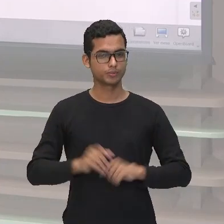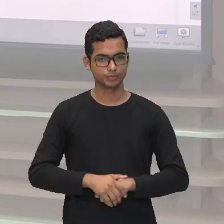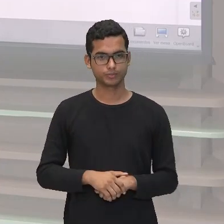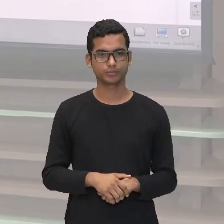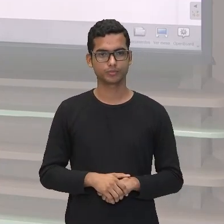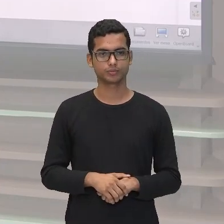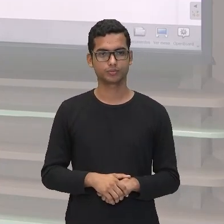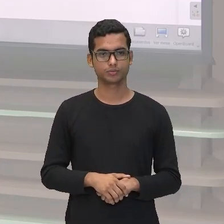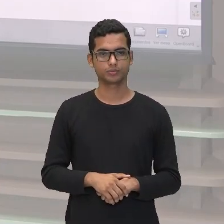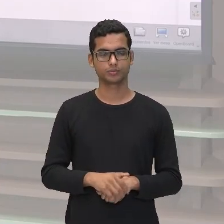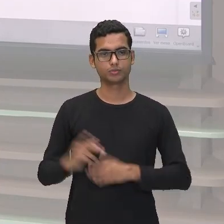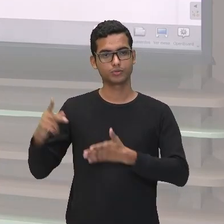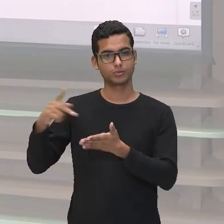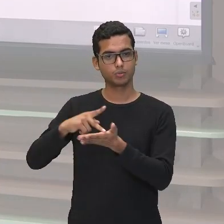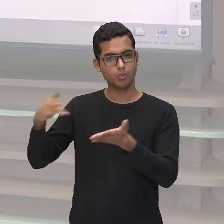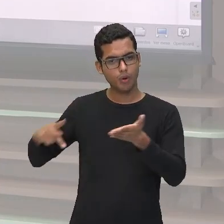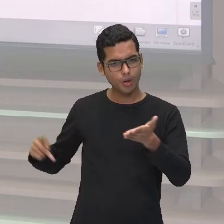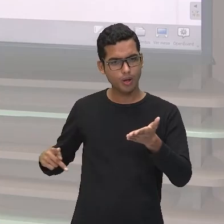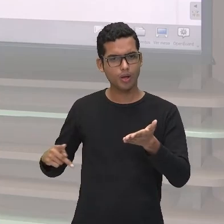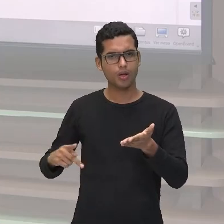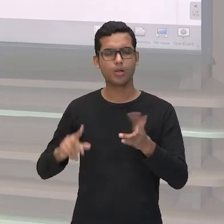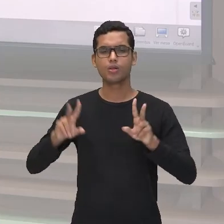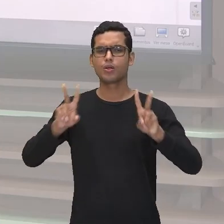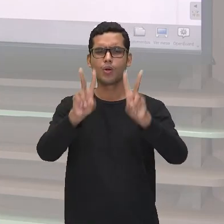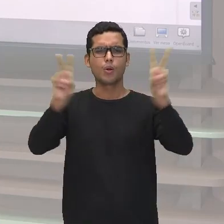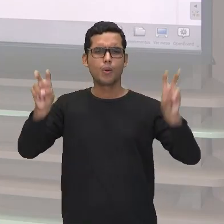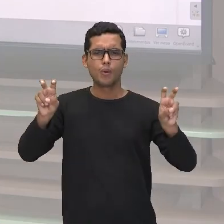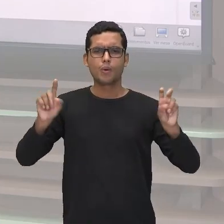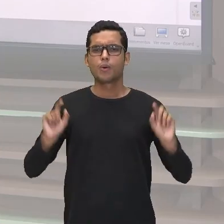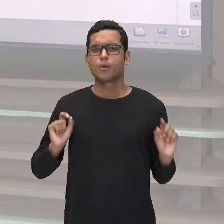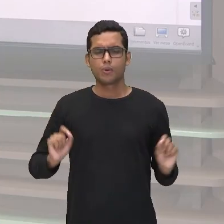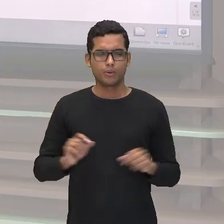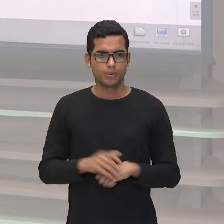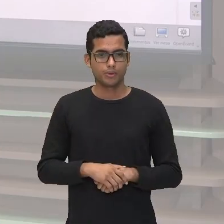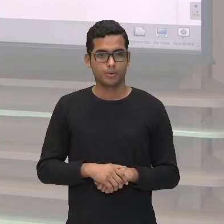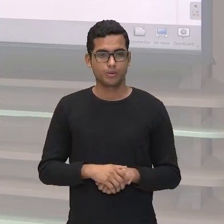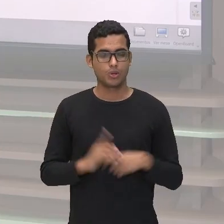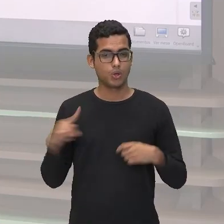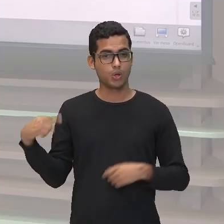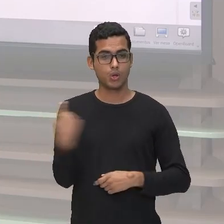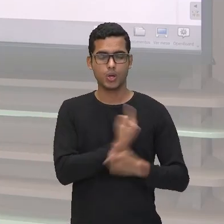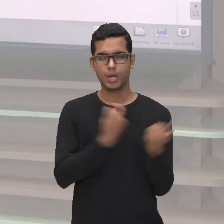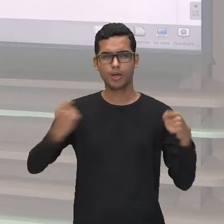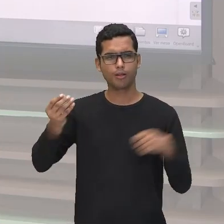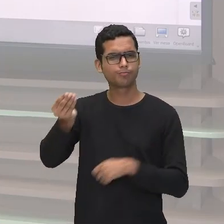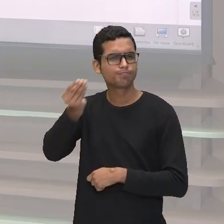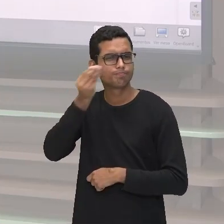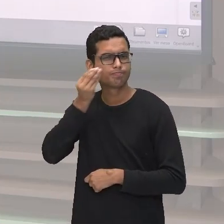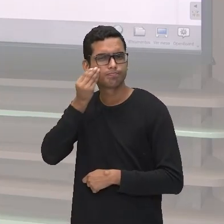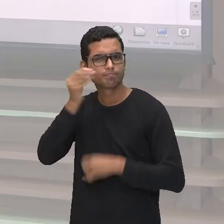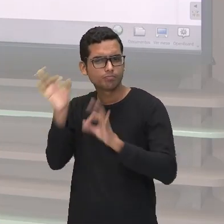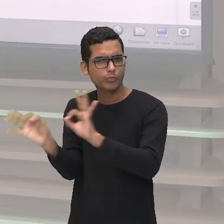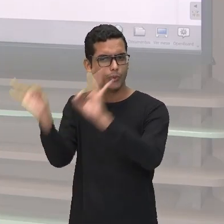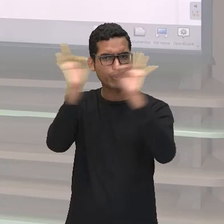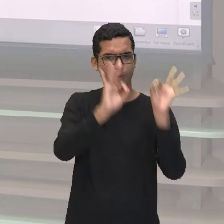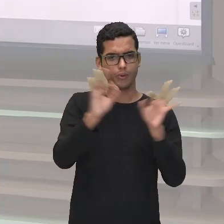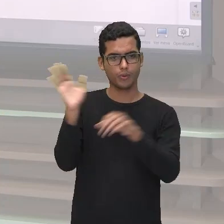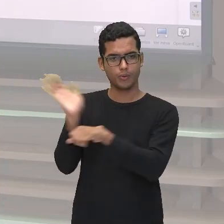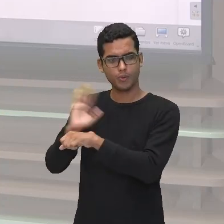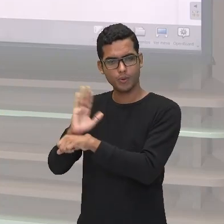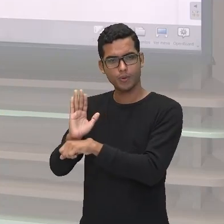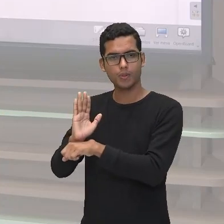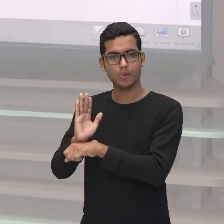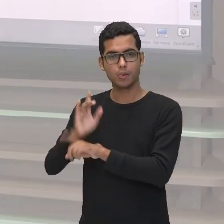um poema assim, com uma temática, né, que nós podemos observar o